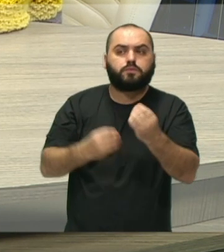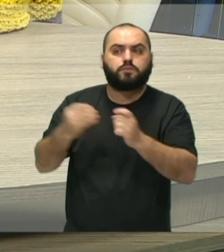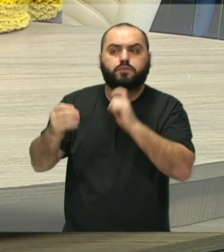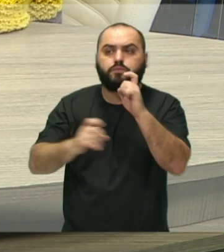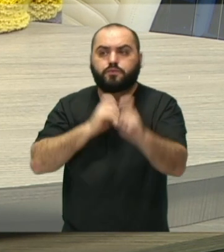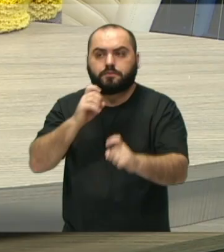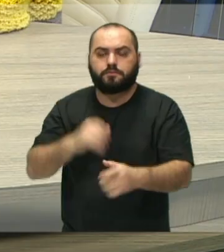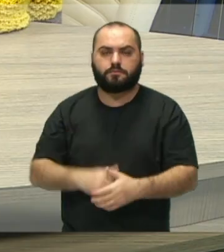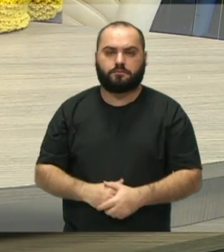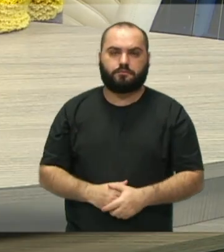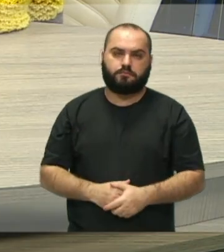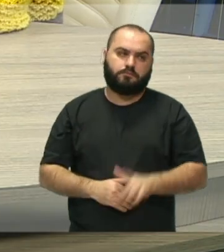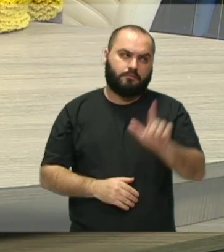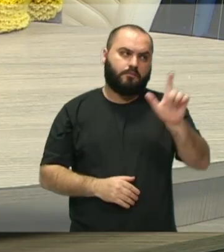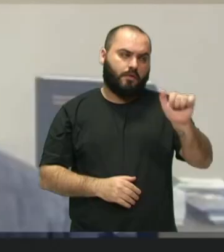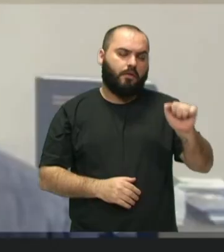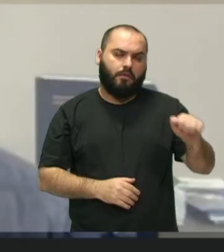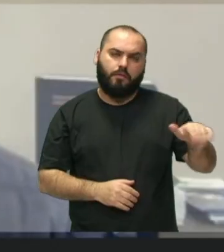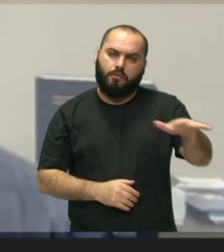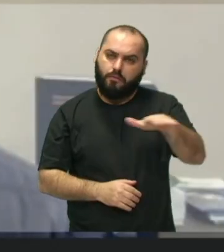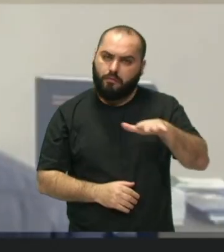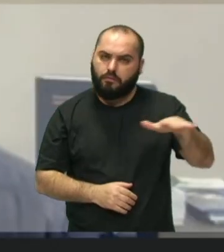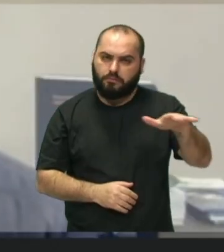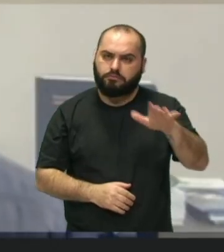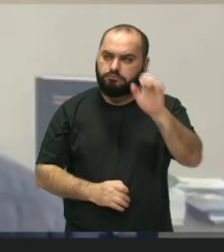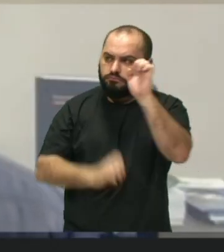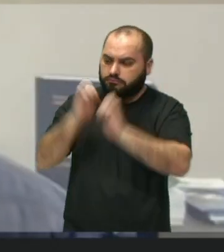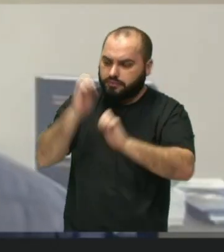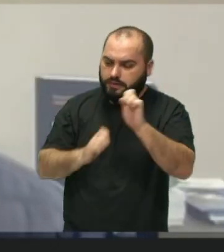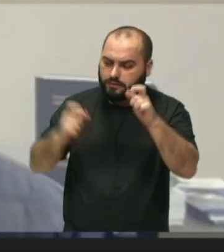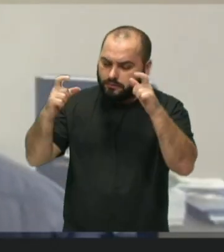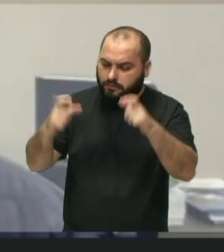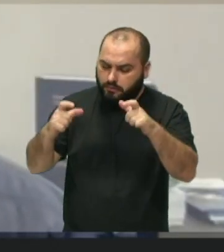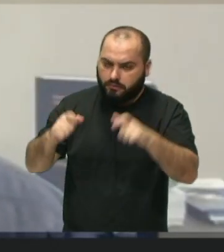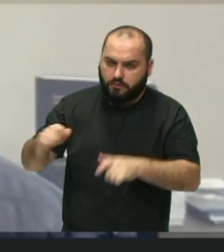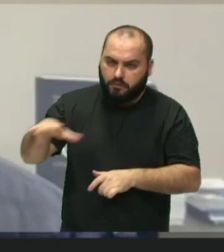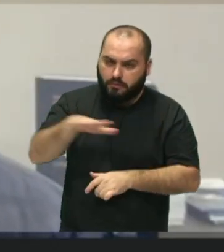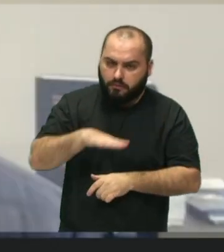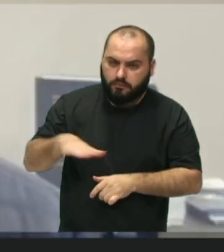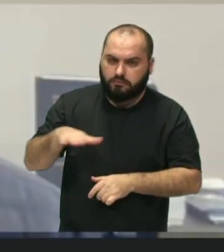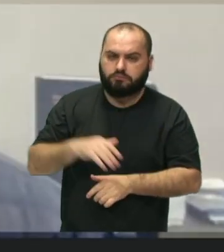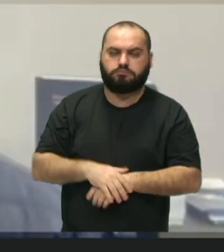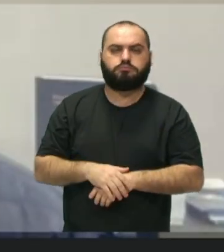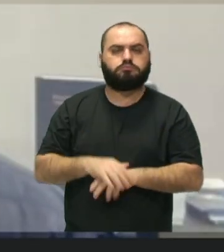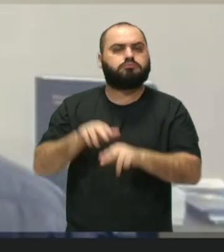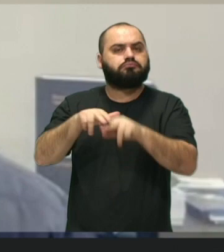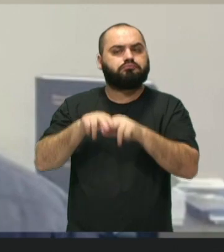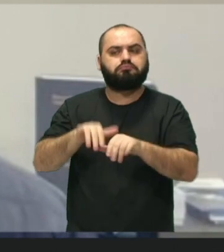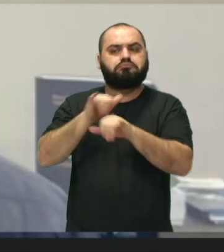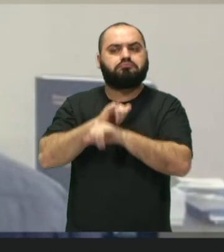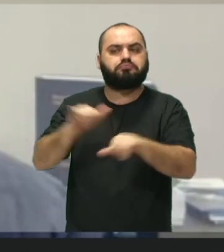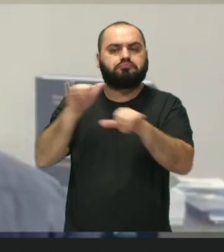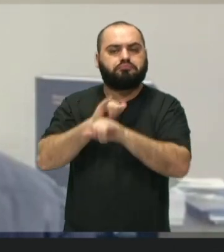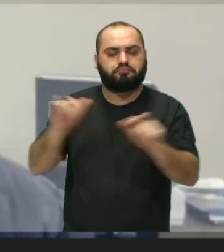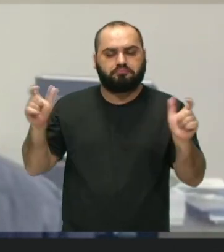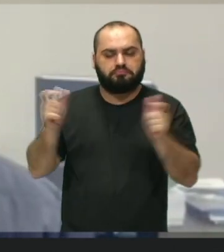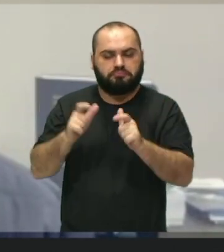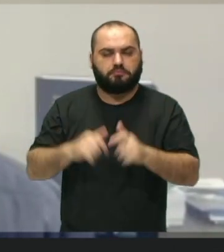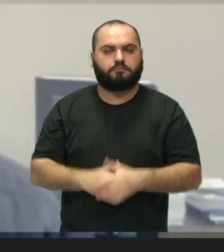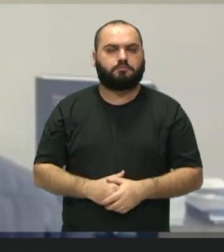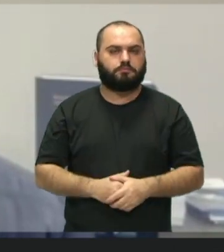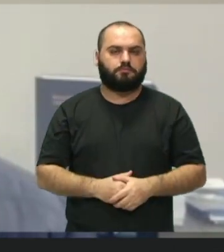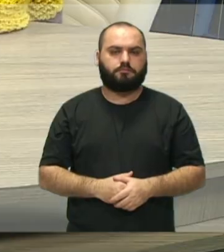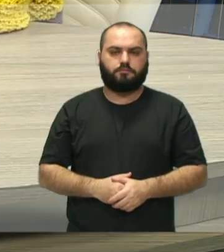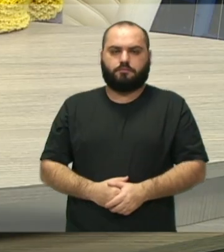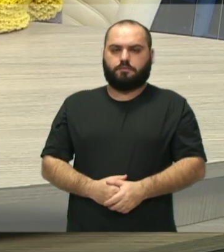divulgação é mais local, realmente o foco são para empresas locais, então nós estamos usando todos os meios possíveis, né? Todos os meios de